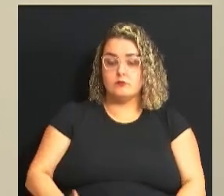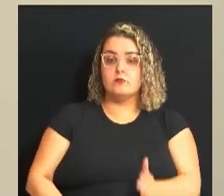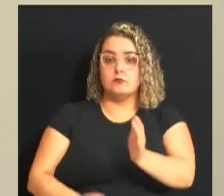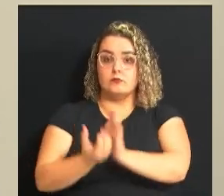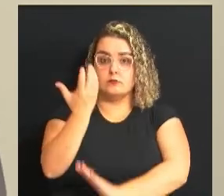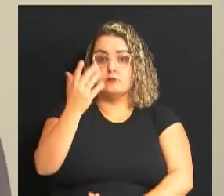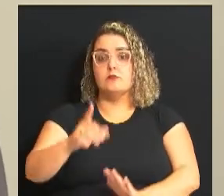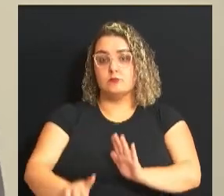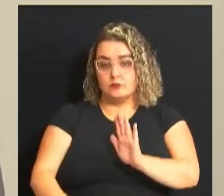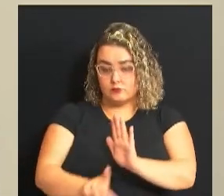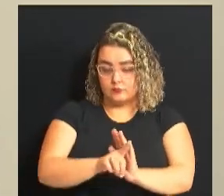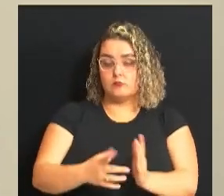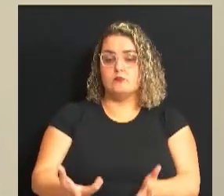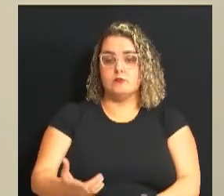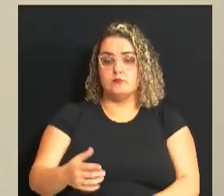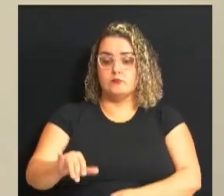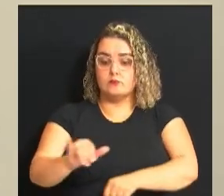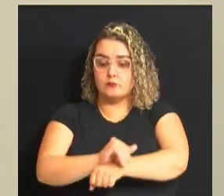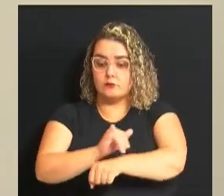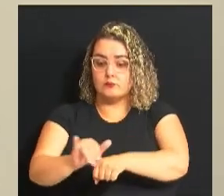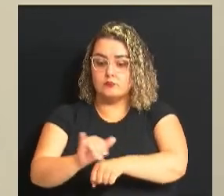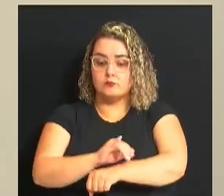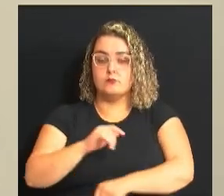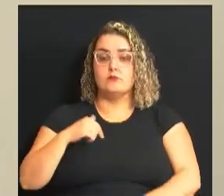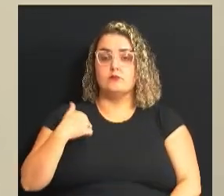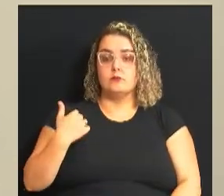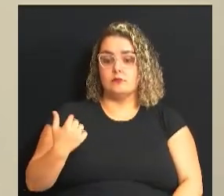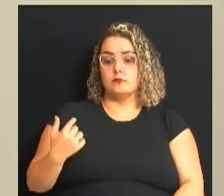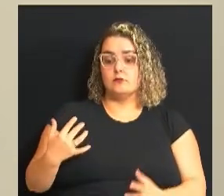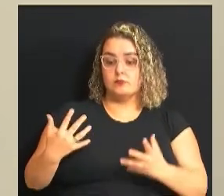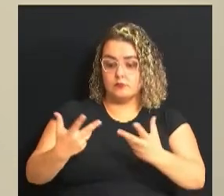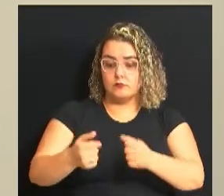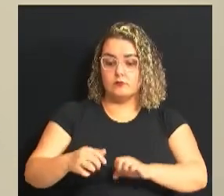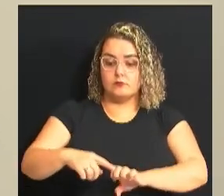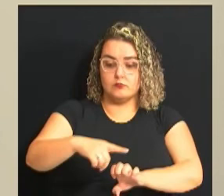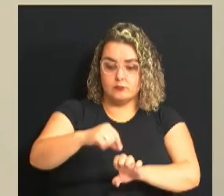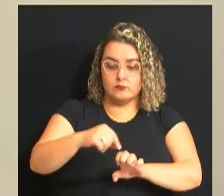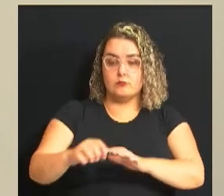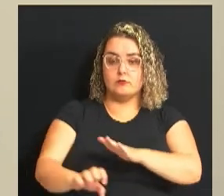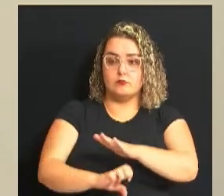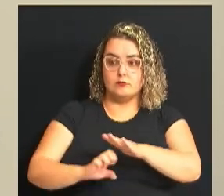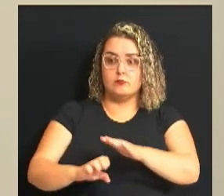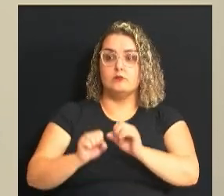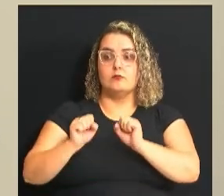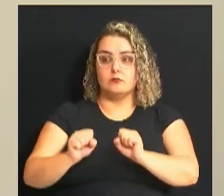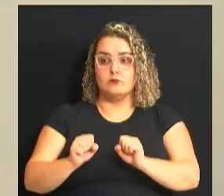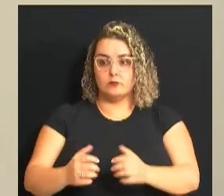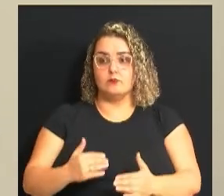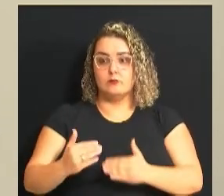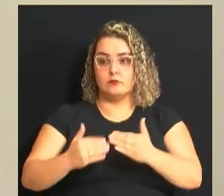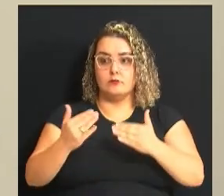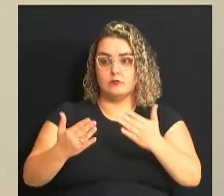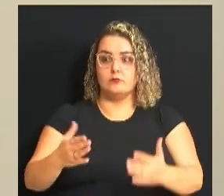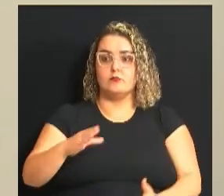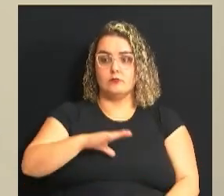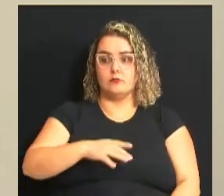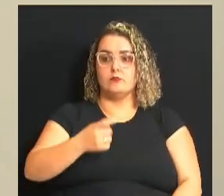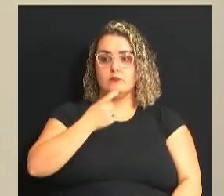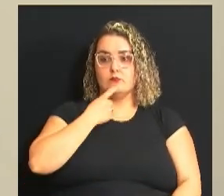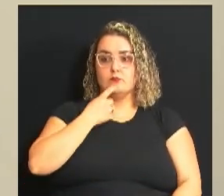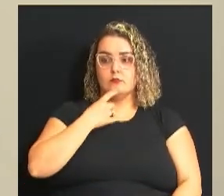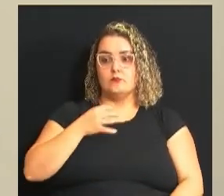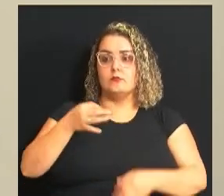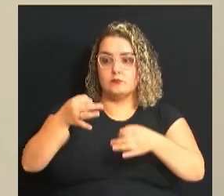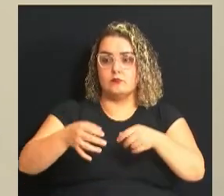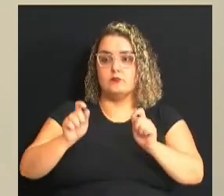e meios para que os empresários e as empresas possam se desenvolver na cidade de forma